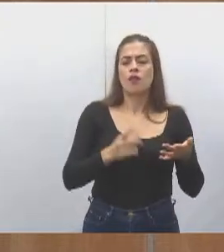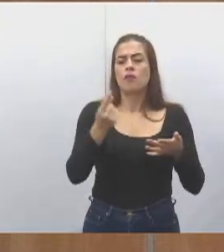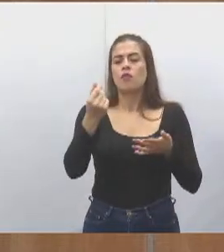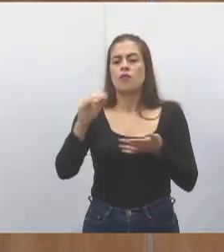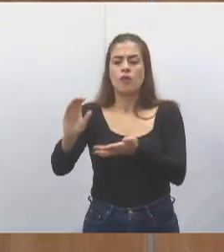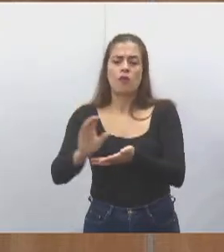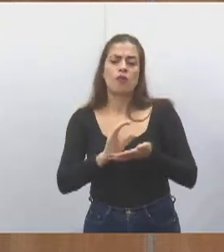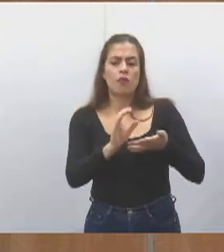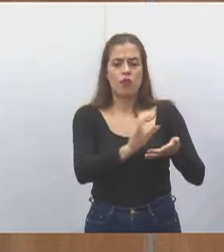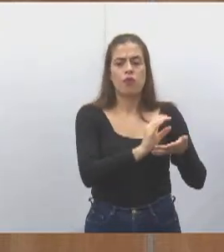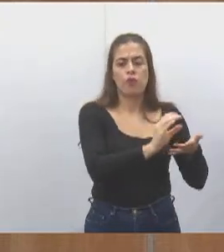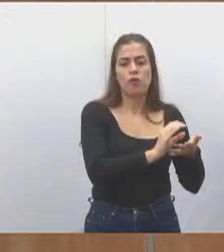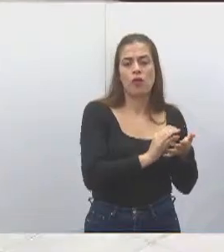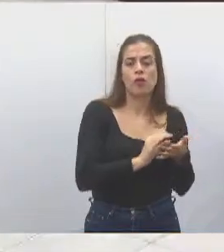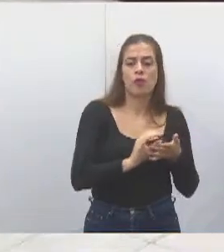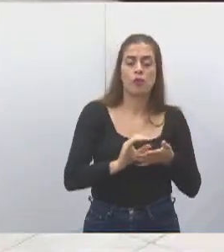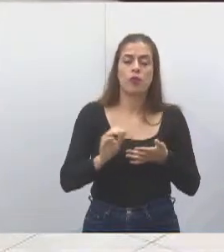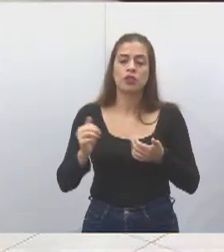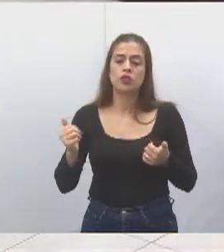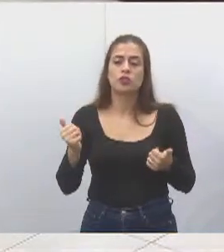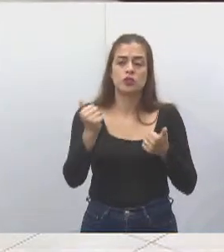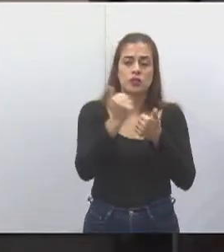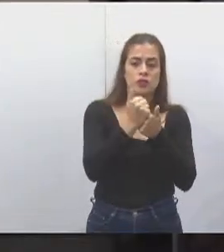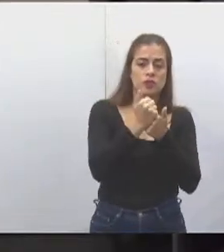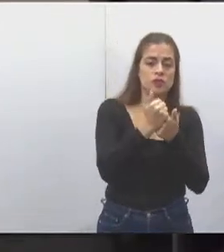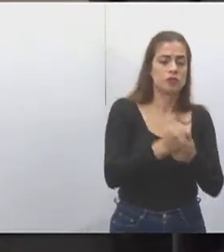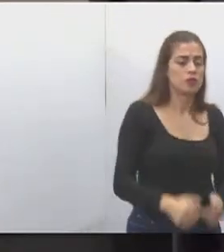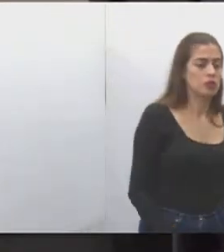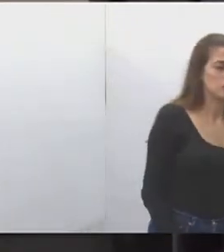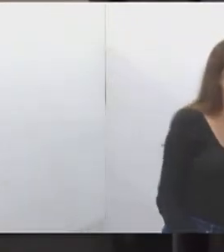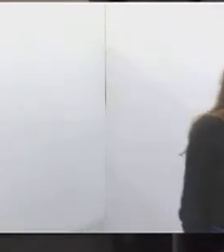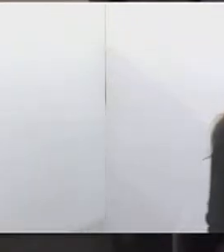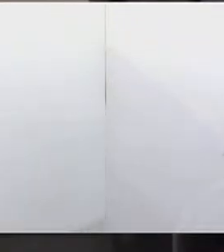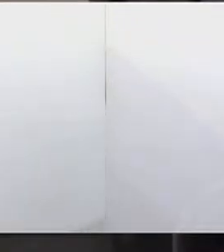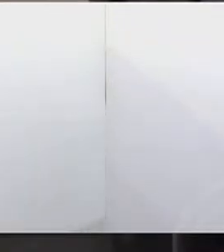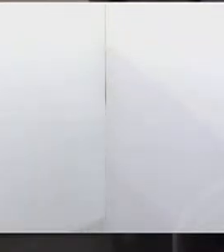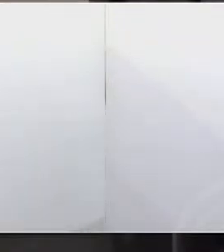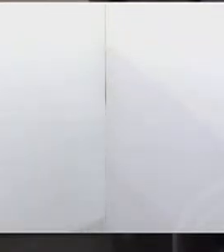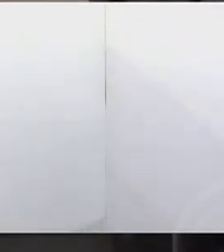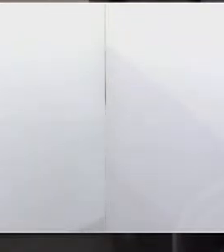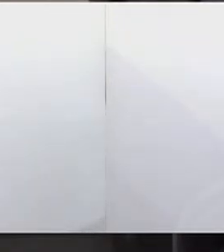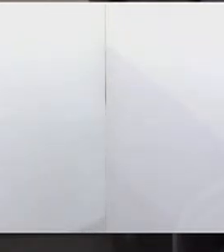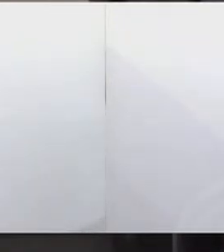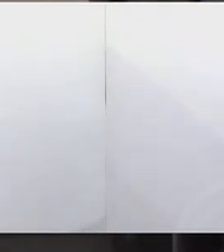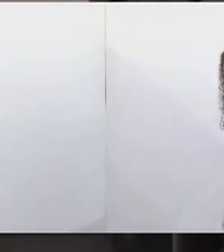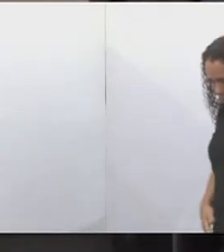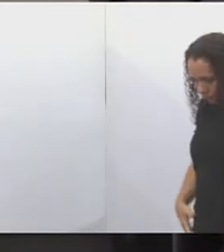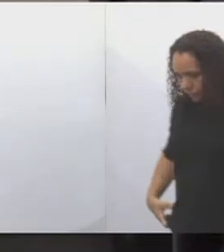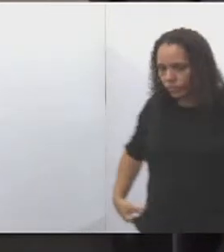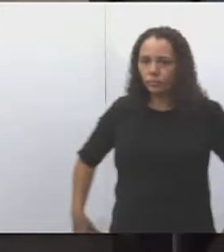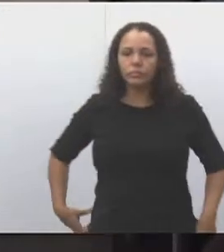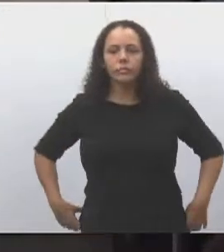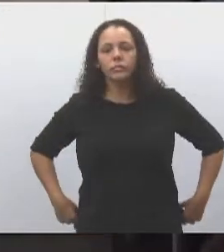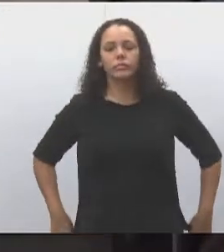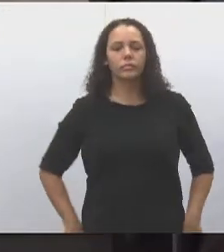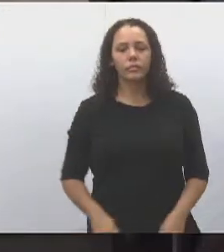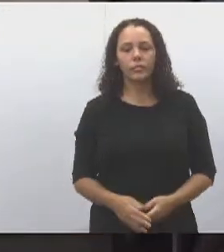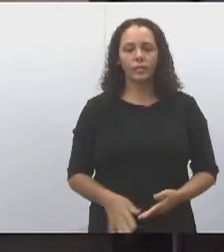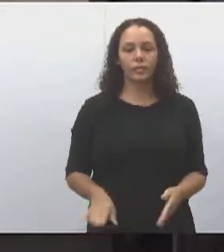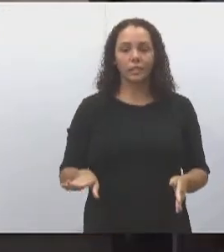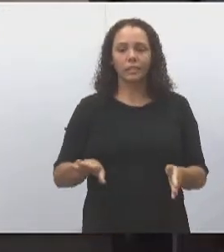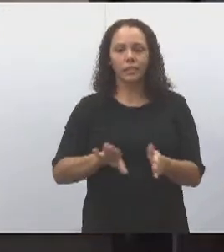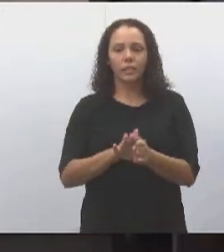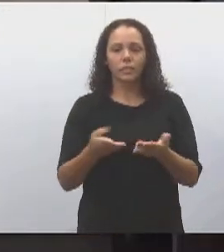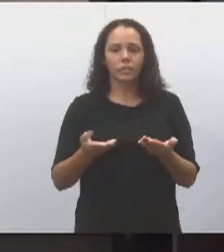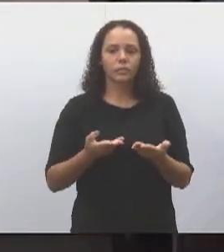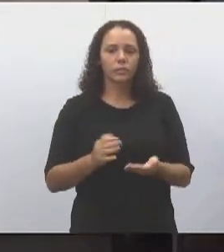discricionárias. 1 bilhão e 200 milhões é para até o dia de hoje. O total é 1 bilhão e 800 milhões para o ano inteiro. Até hoje deveria ter sido 1